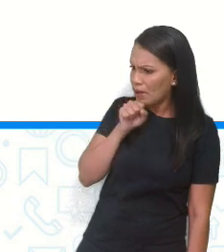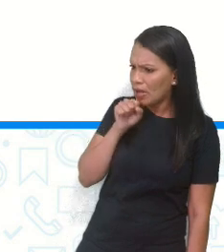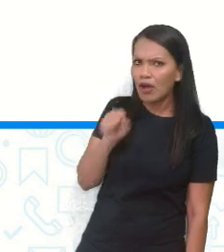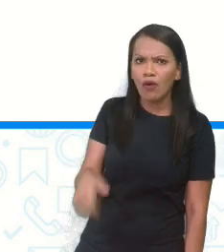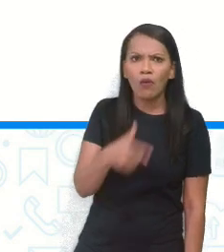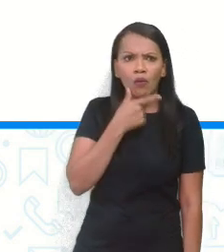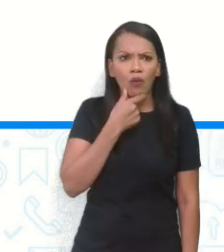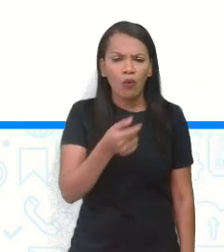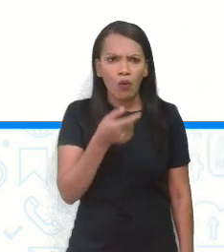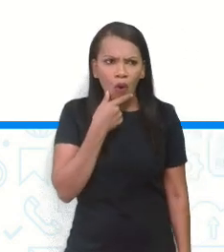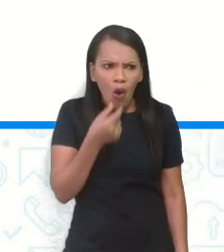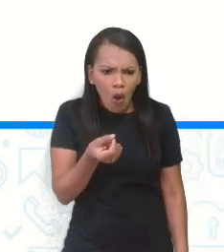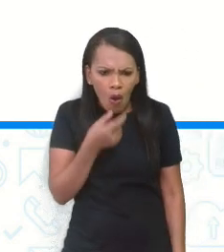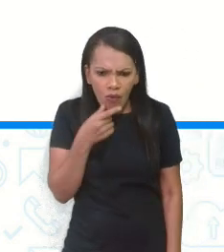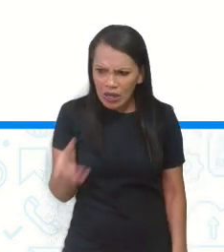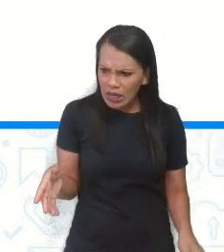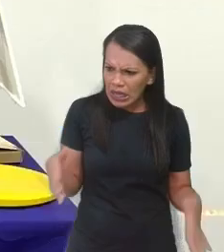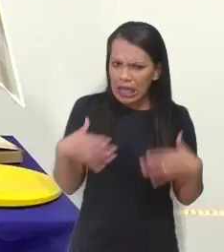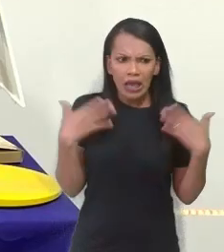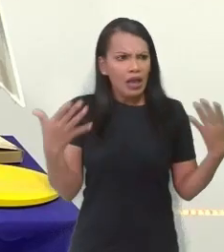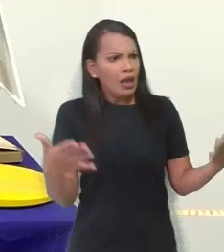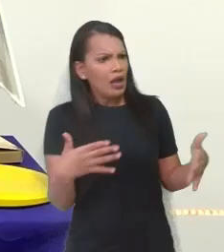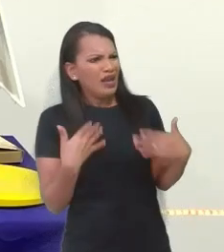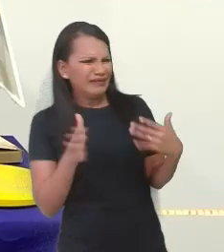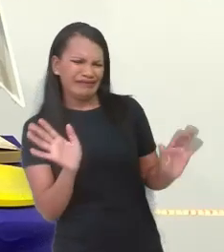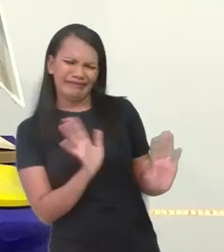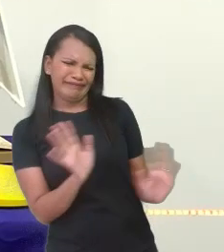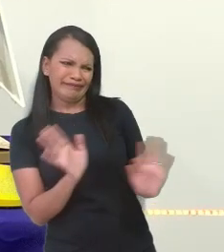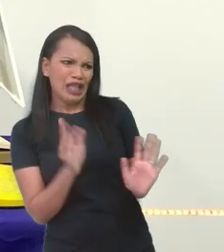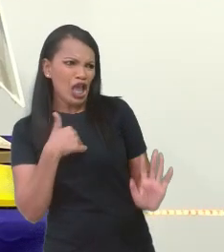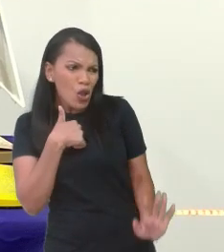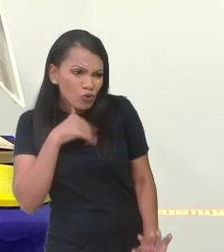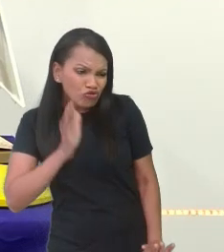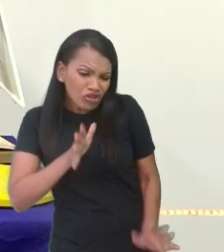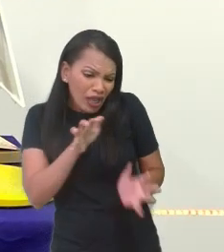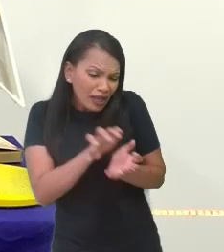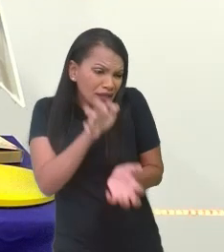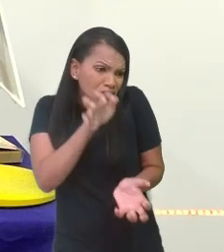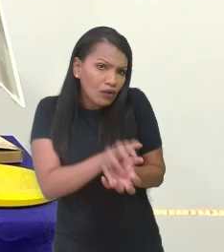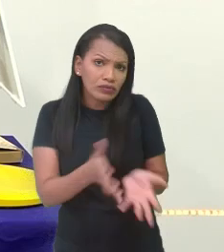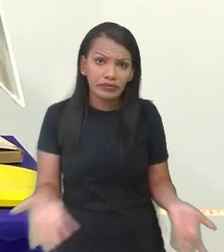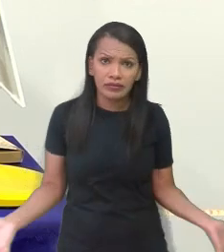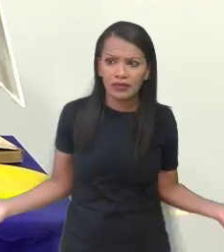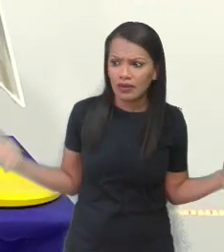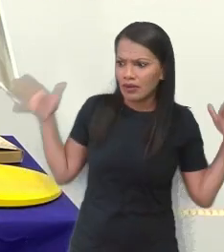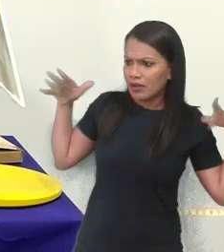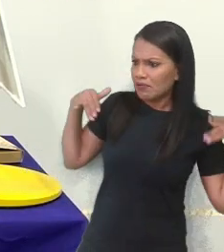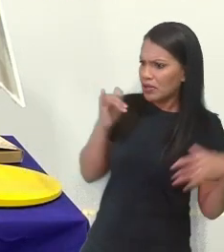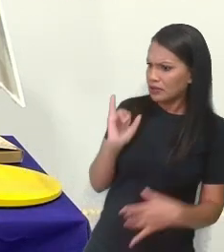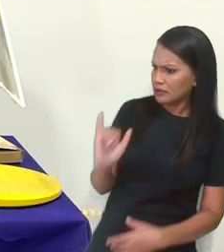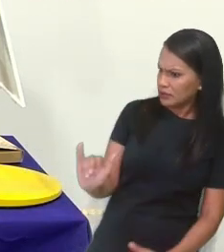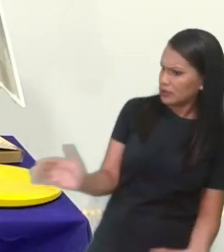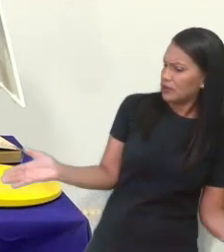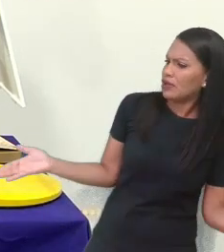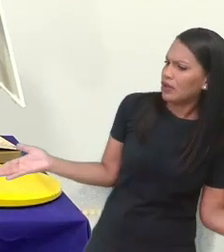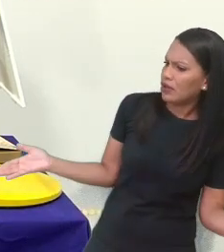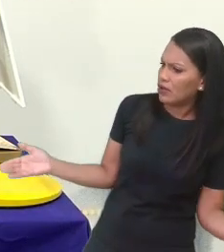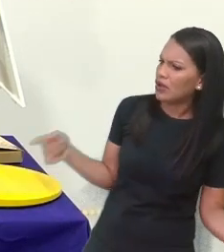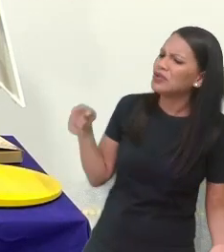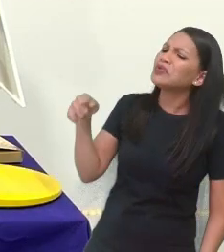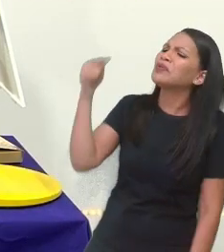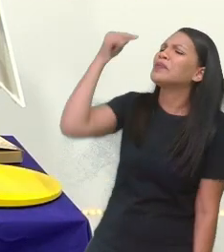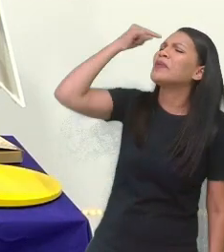homem se espantou com aquilo e achou que não, jamais. Gabriel olhou e disse para ele: